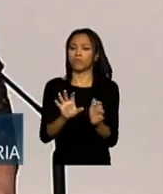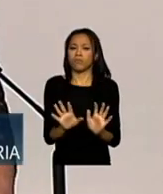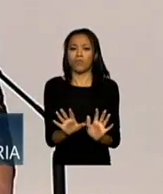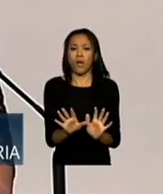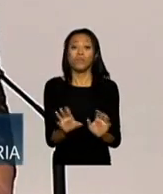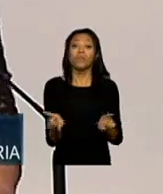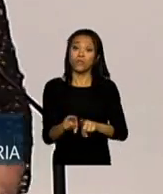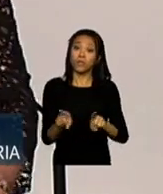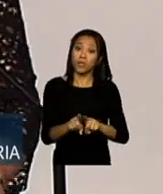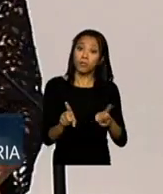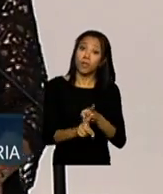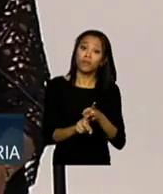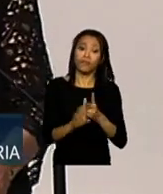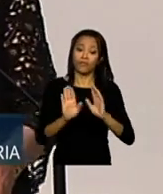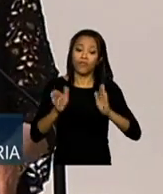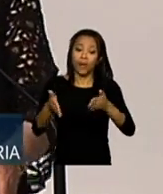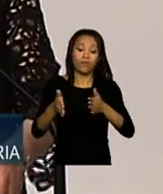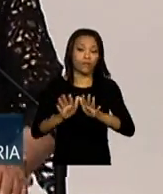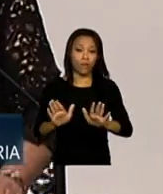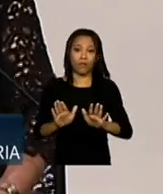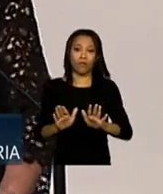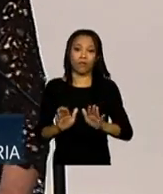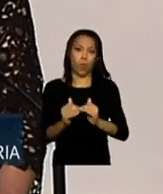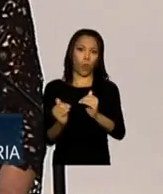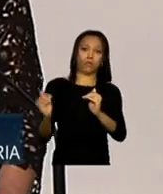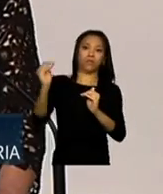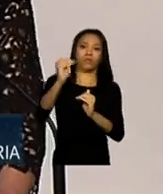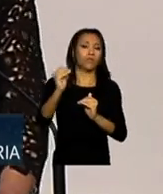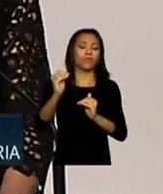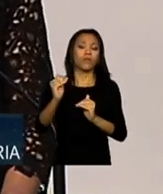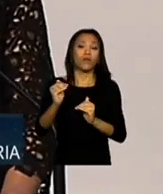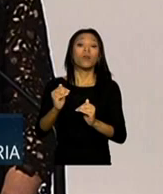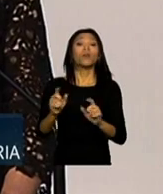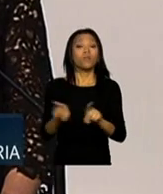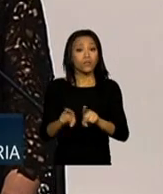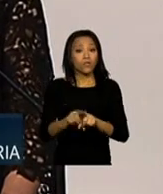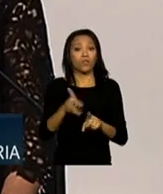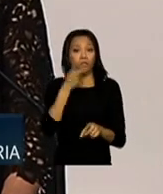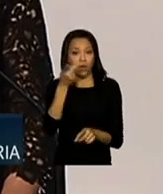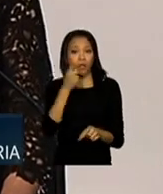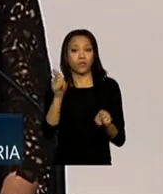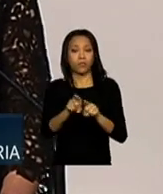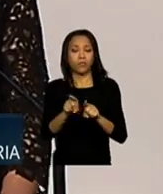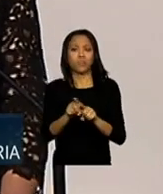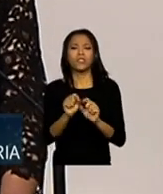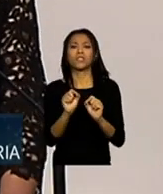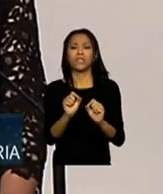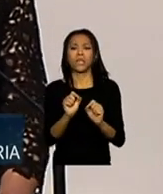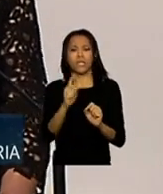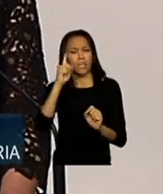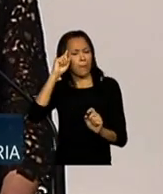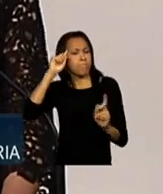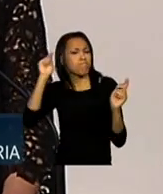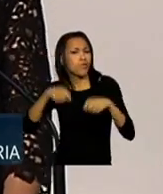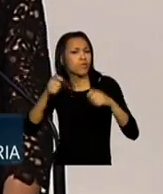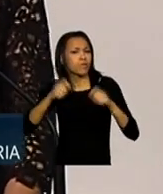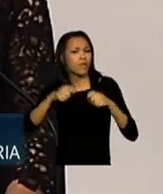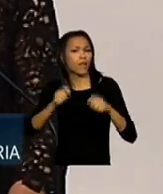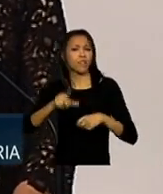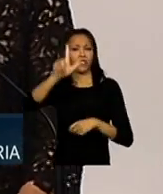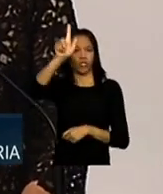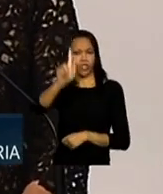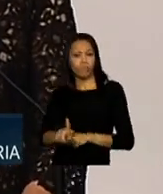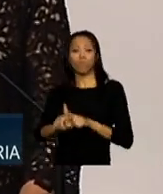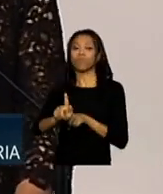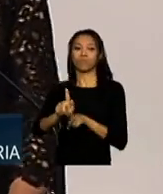sobretudo, de recursos econômicos. Eu falo, sobretudo, da capacidade de gestão que o